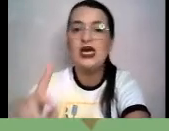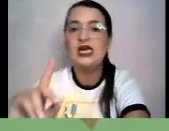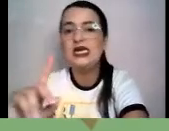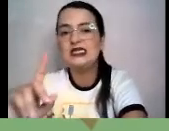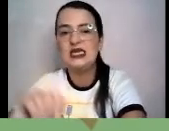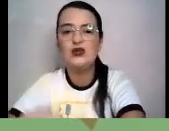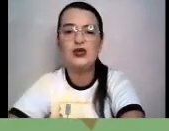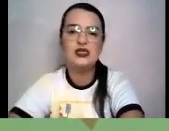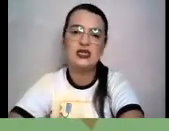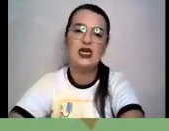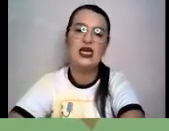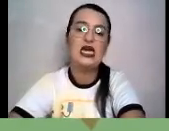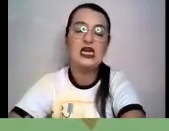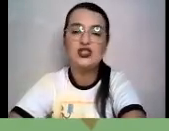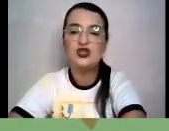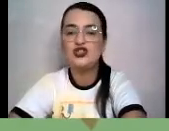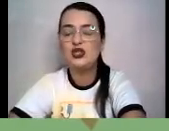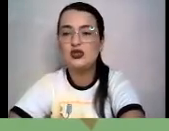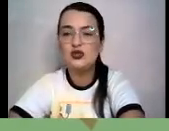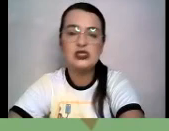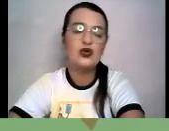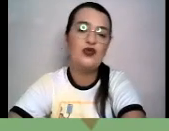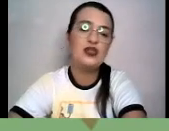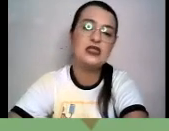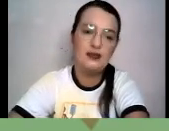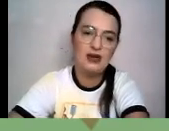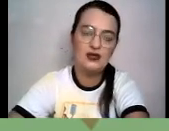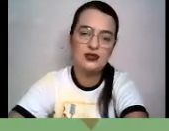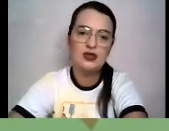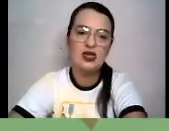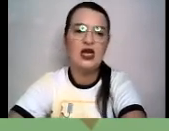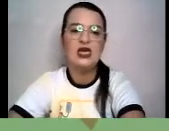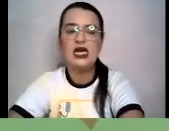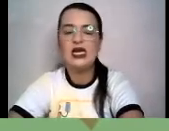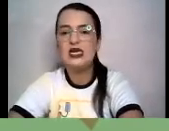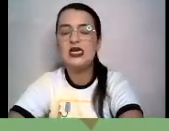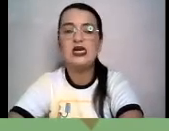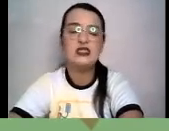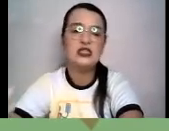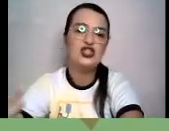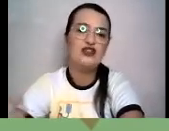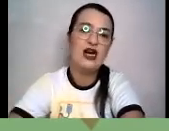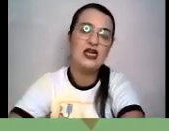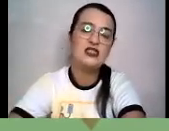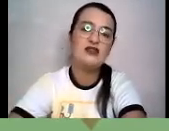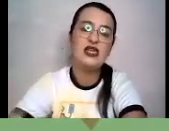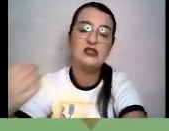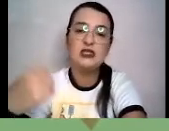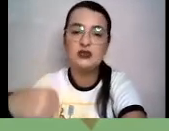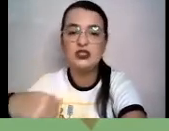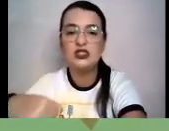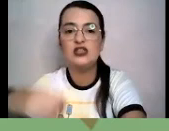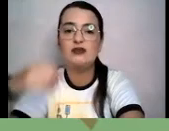internacional e a segurança em regiões de tensões e conflitos armados. E aí existem várias e